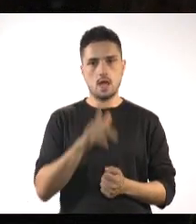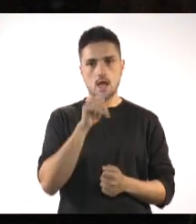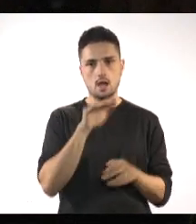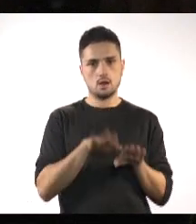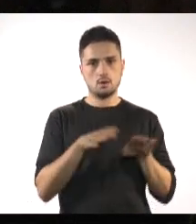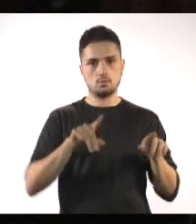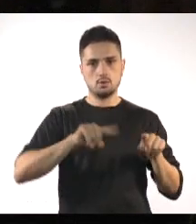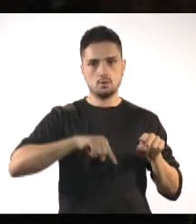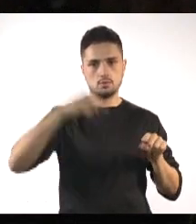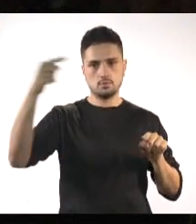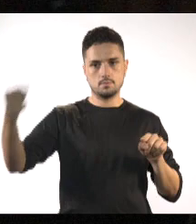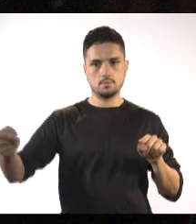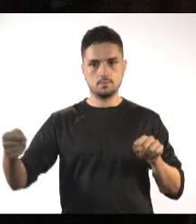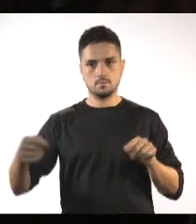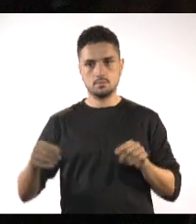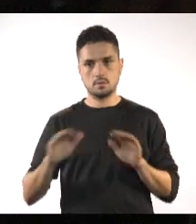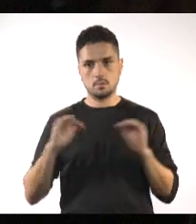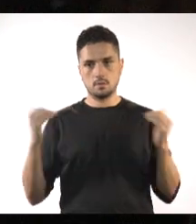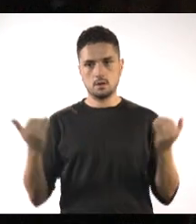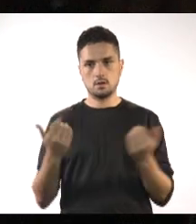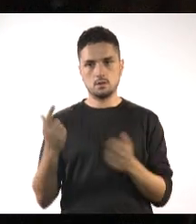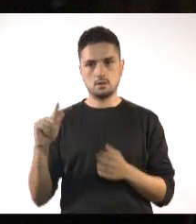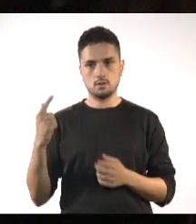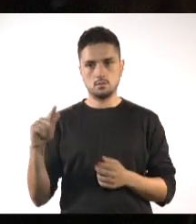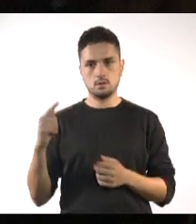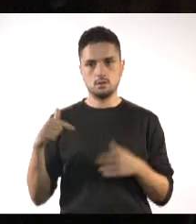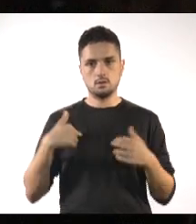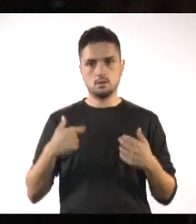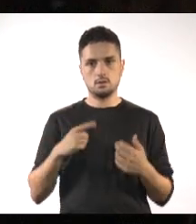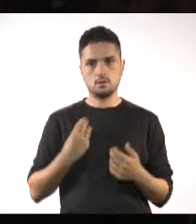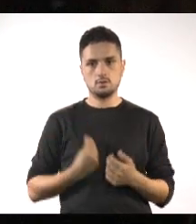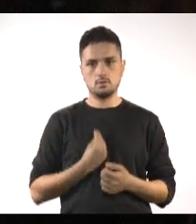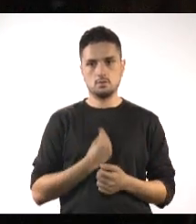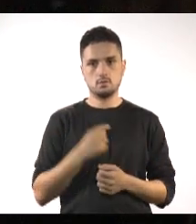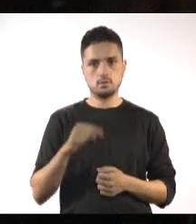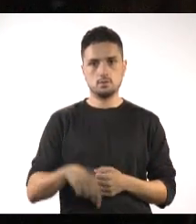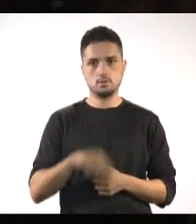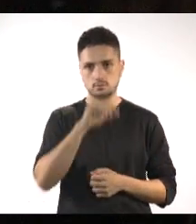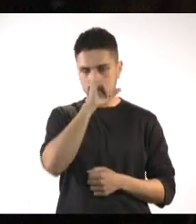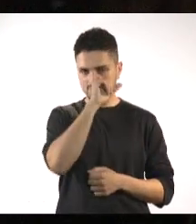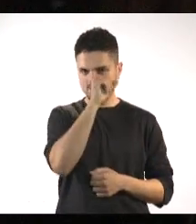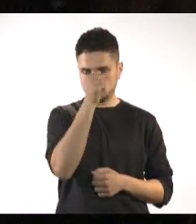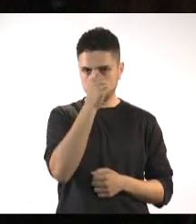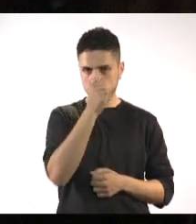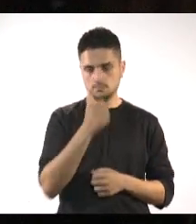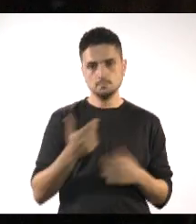estou aqui hoje para poder partilhar um pouco sobre a experiência das pastorais sociais,